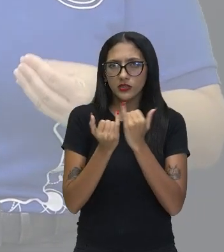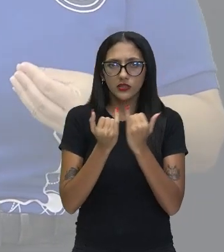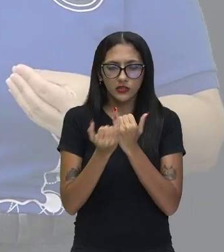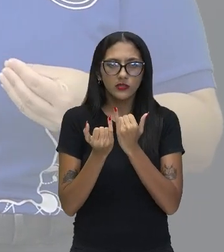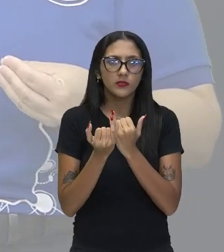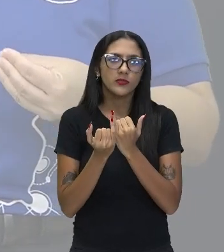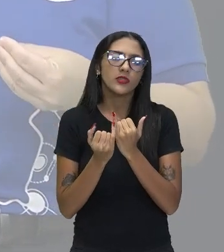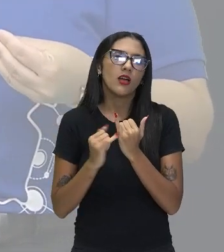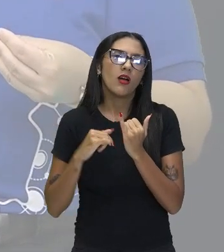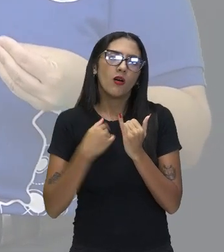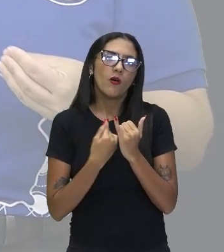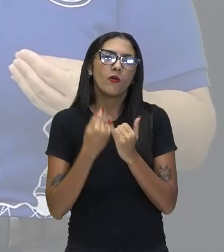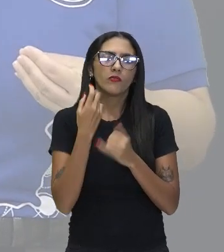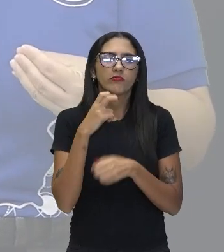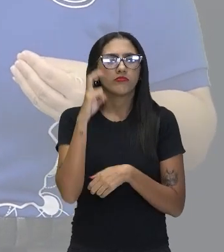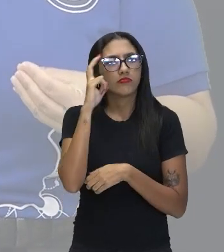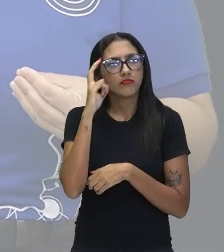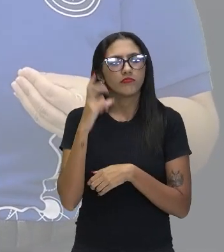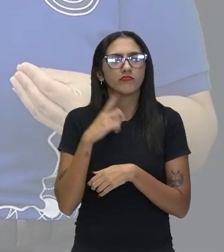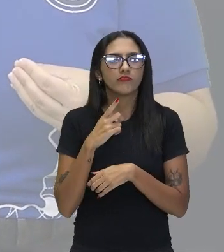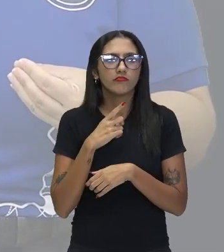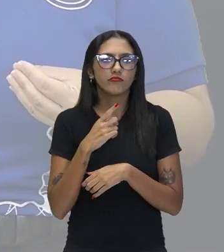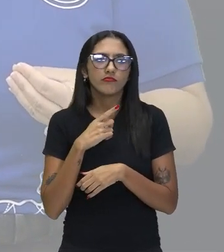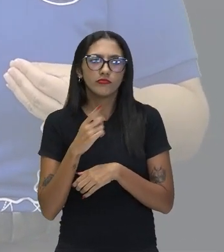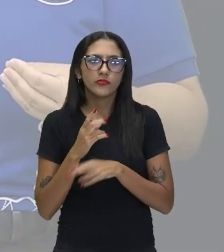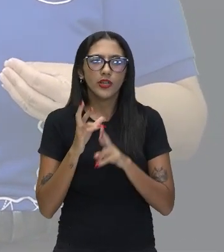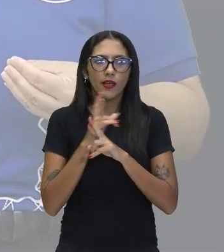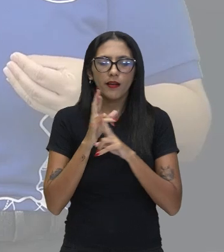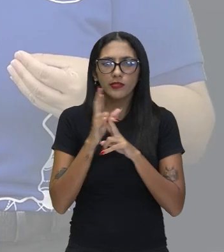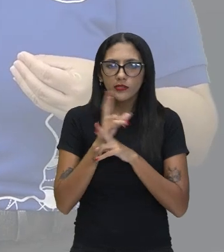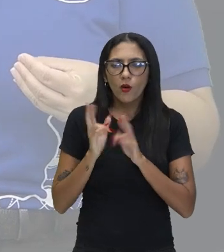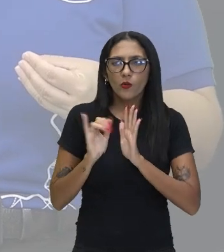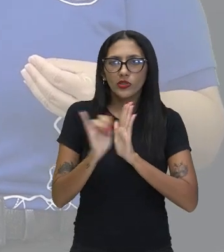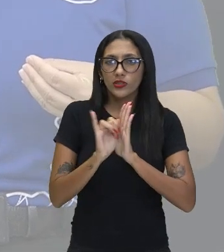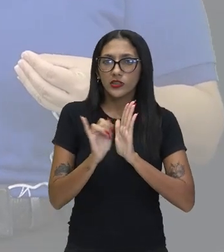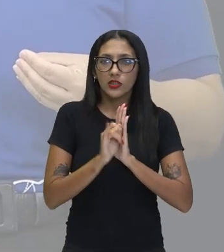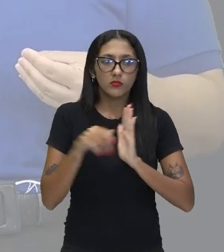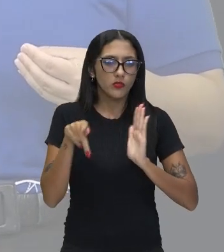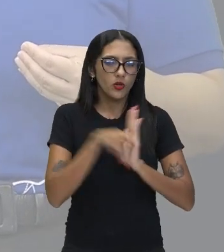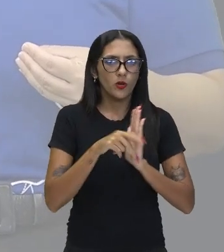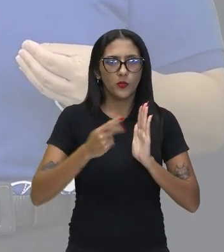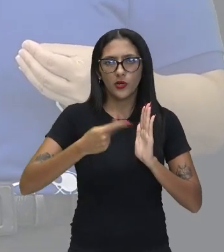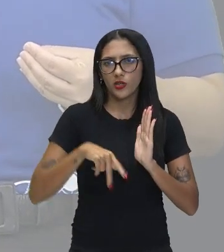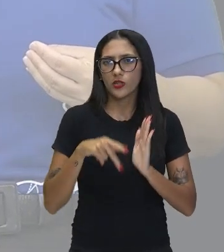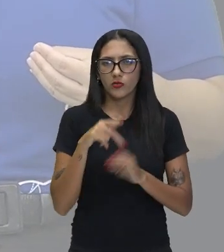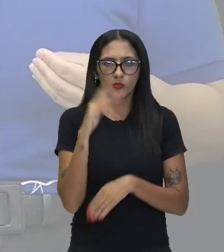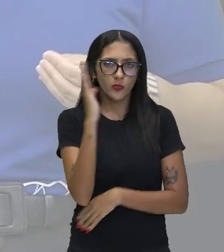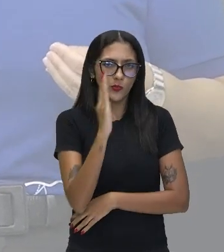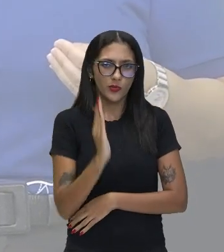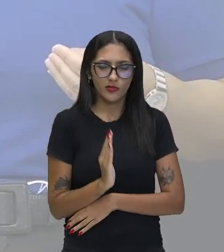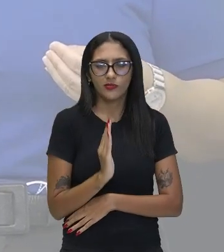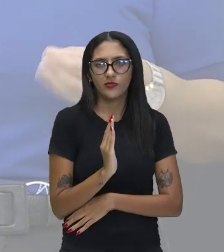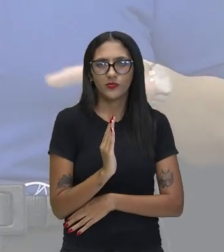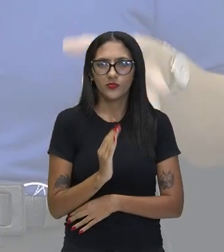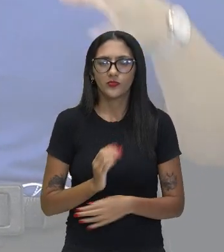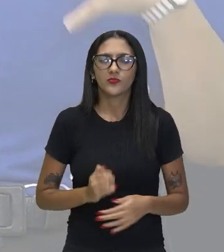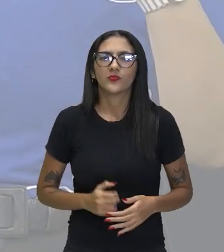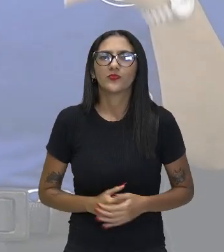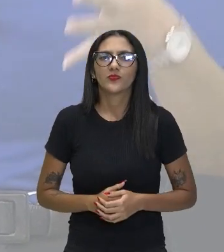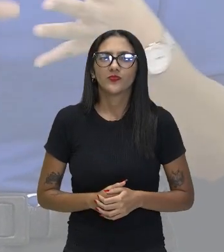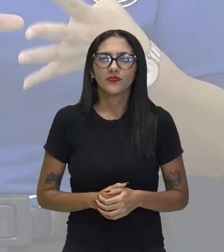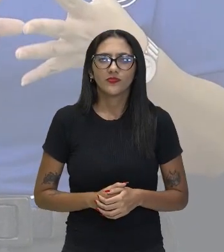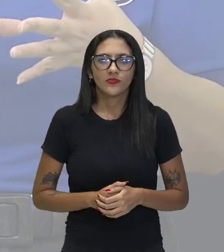e baseada na cultura e na identidade brasileira, certo? E, de